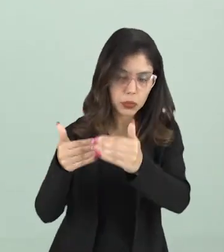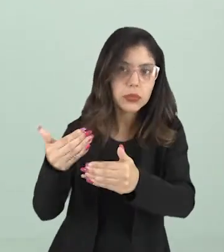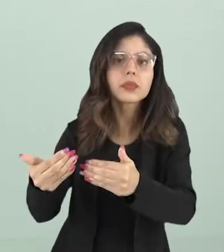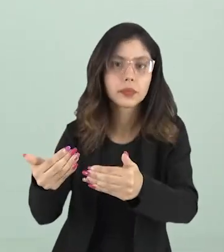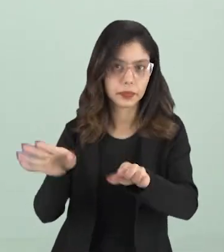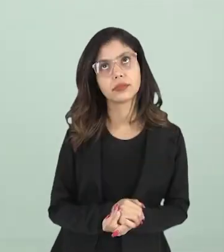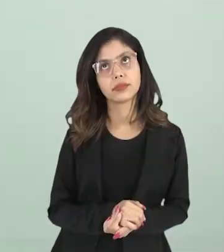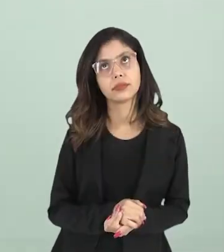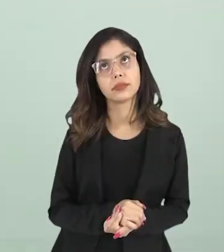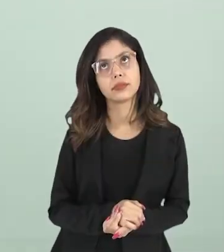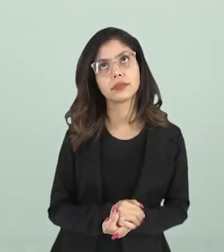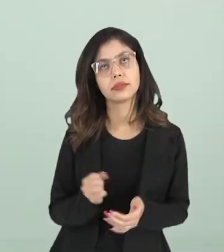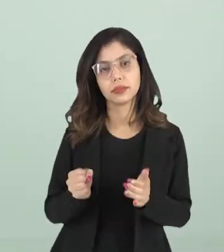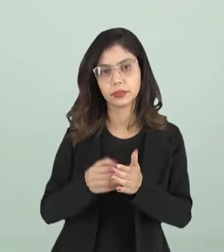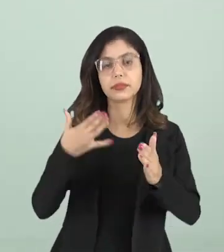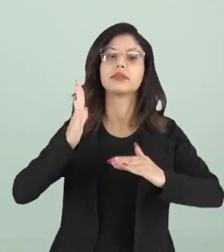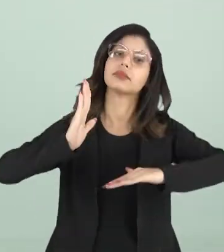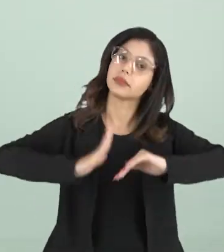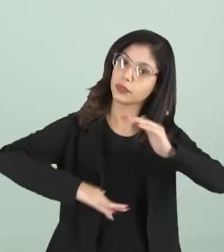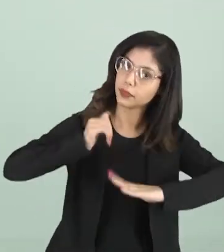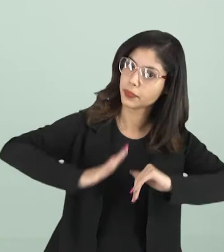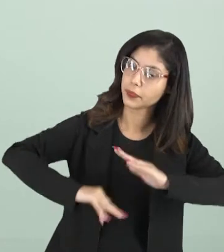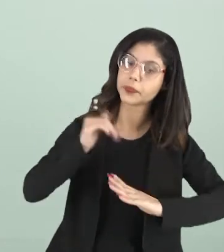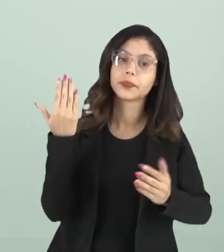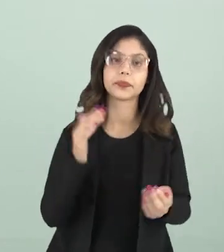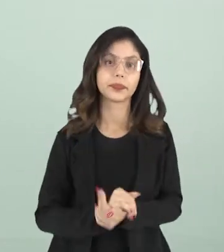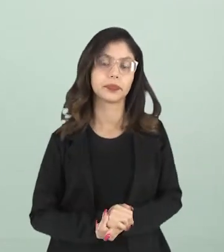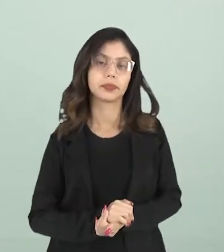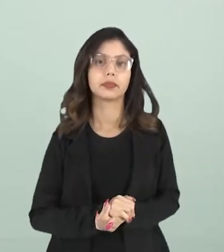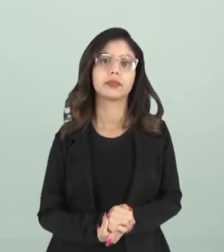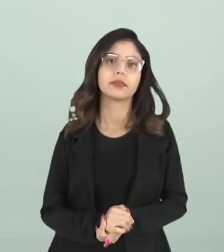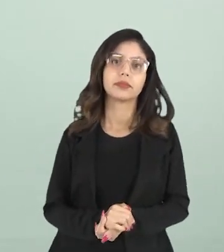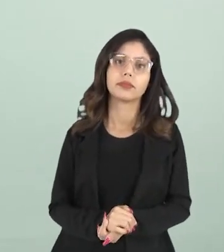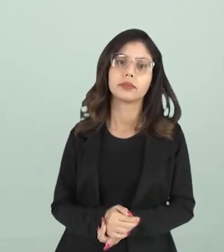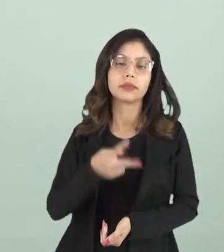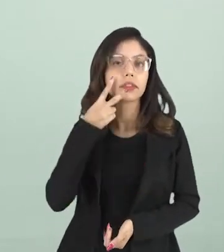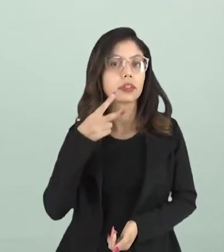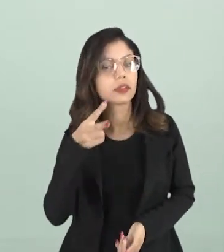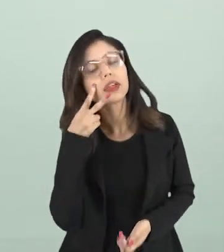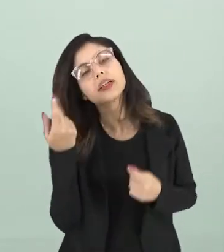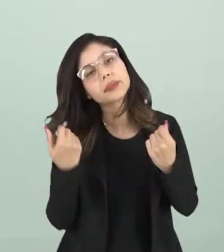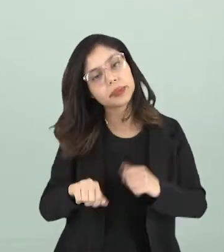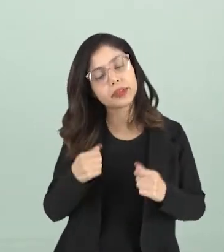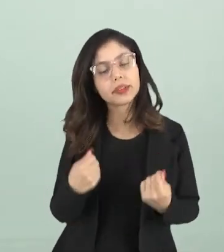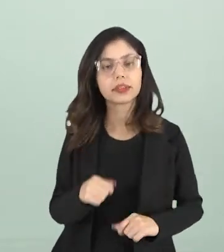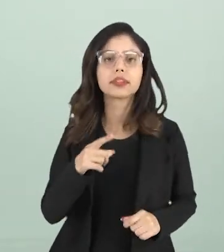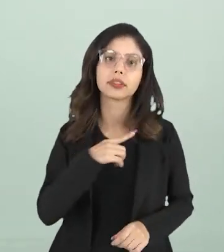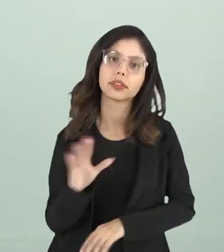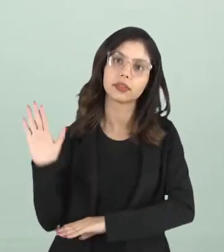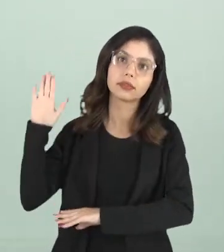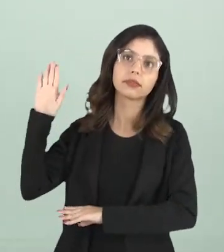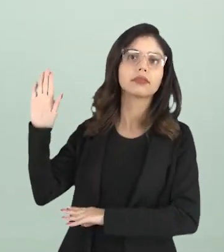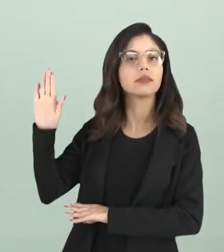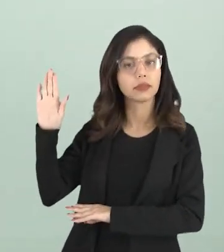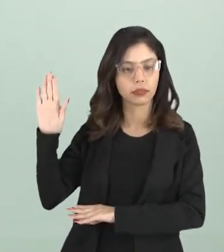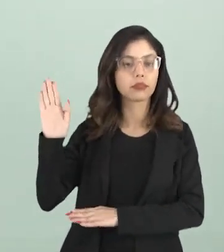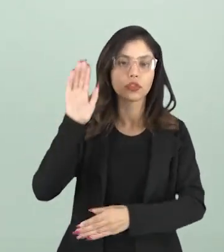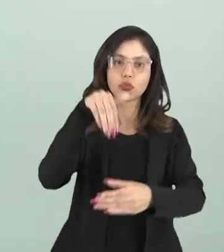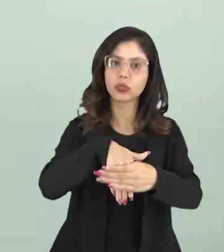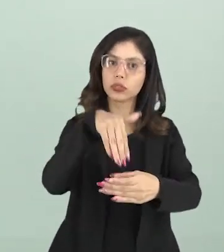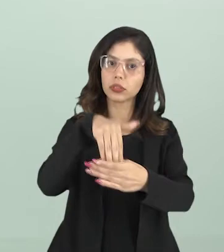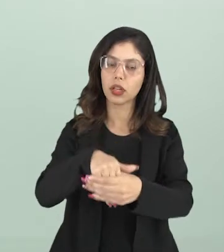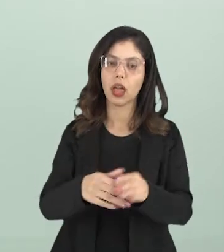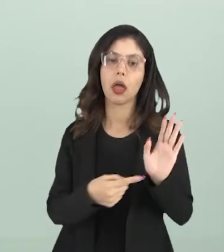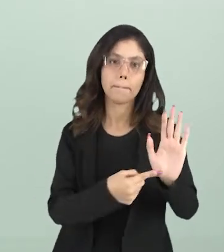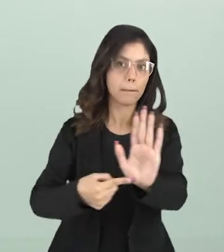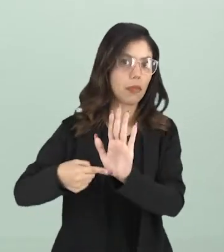serão adotados. E muitas das vezes os profissionais eles se veem na necessidade de votar as propostas que